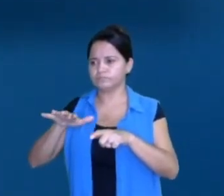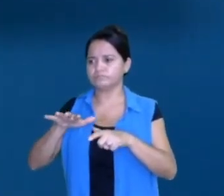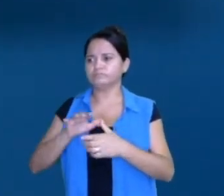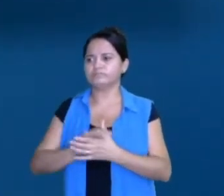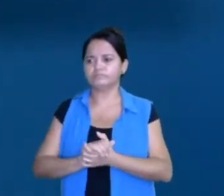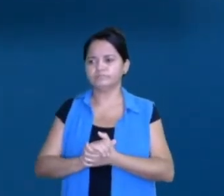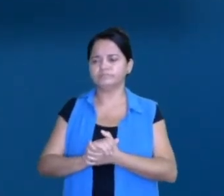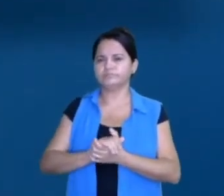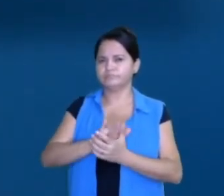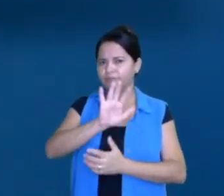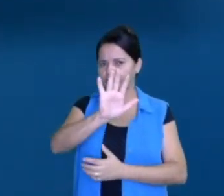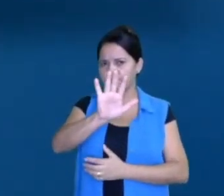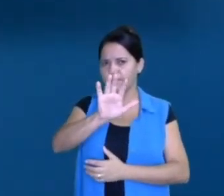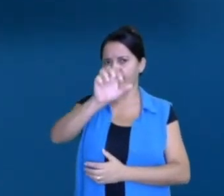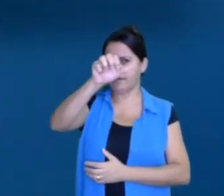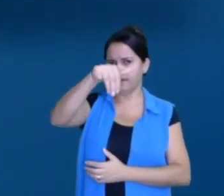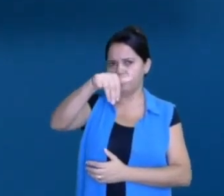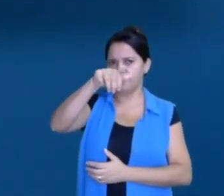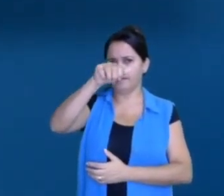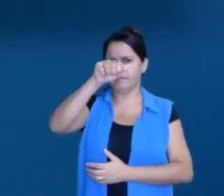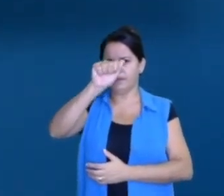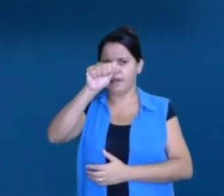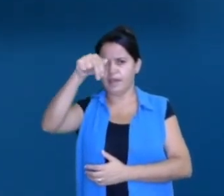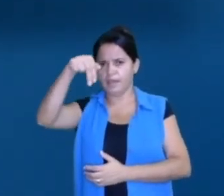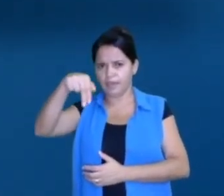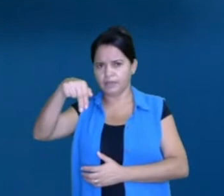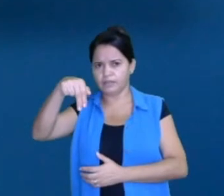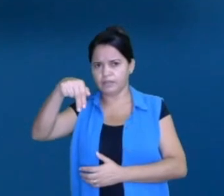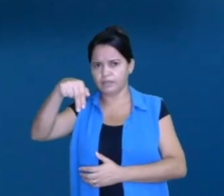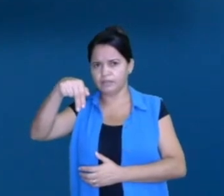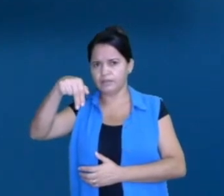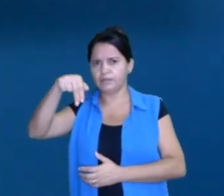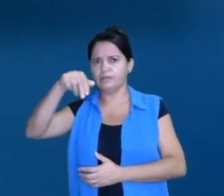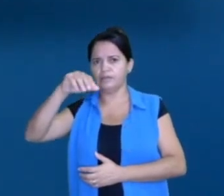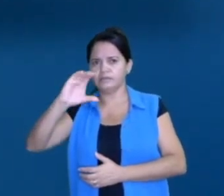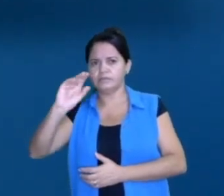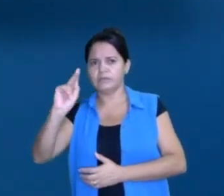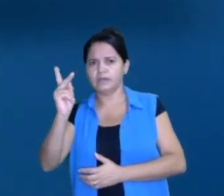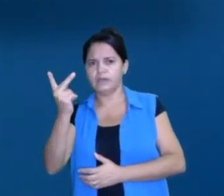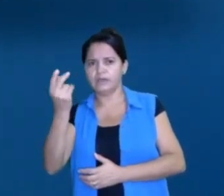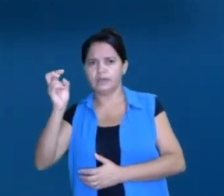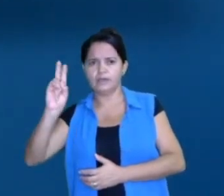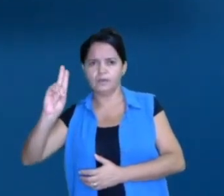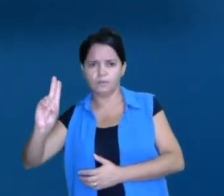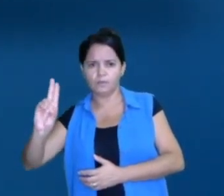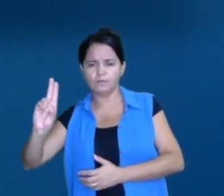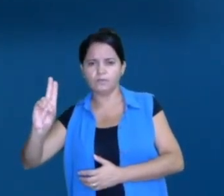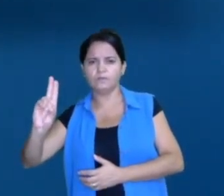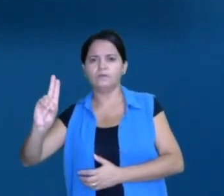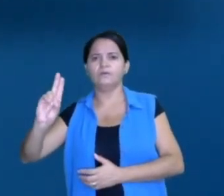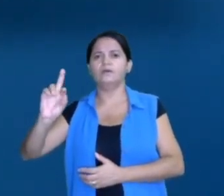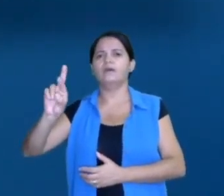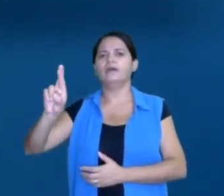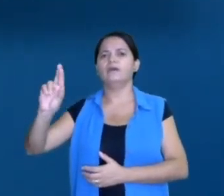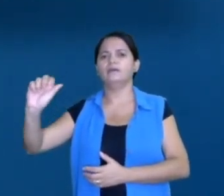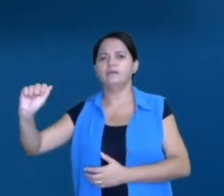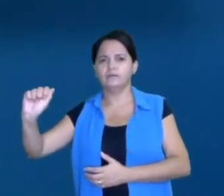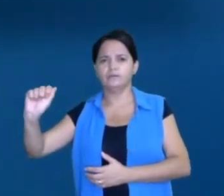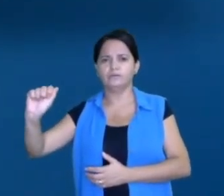Manchúria? Posso. M-A-N, Man, C-H-U,